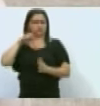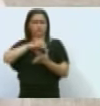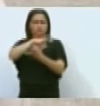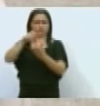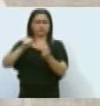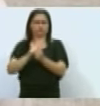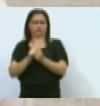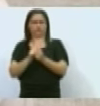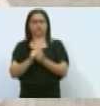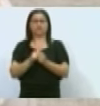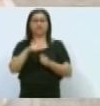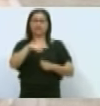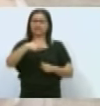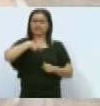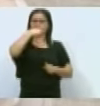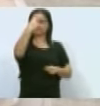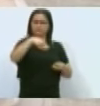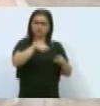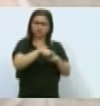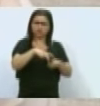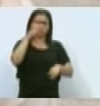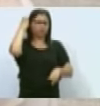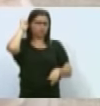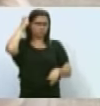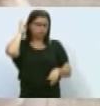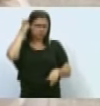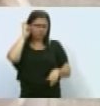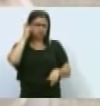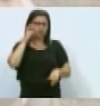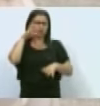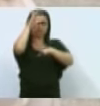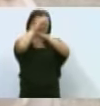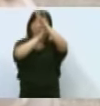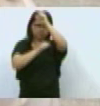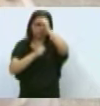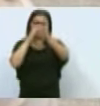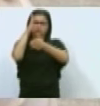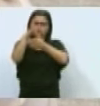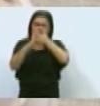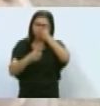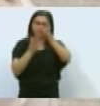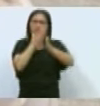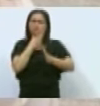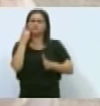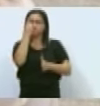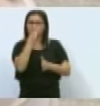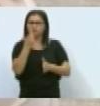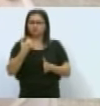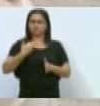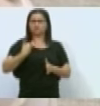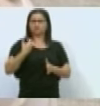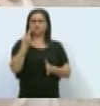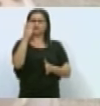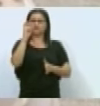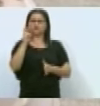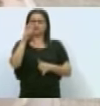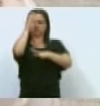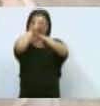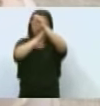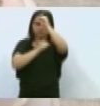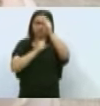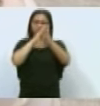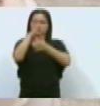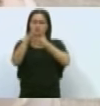própria dela, para os amigos, ela foi aprendendo Libras sozinha, né? A partir dos 15 anos, como ela disse. Então,